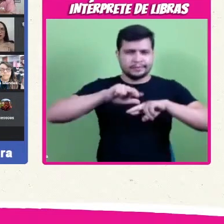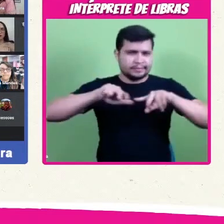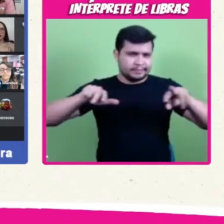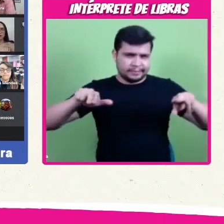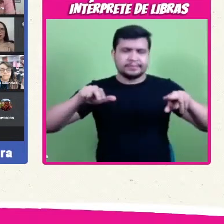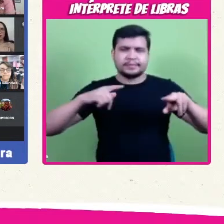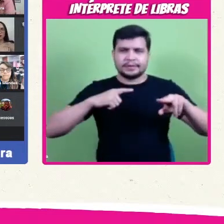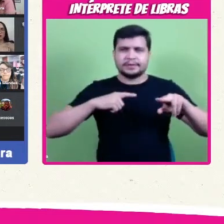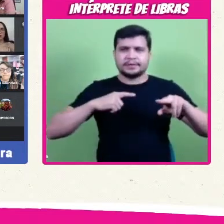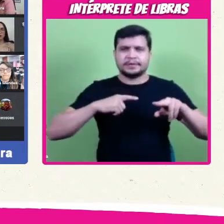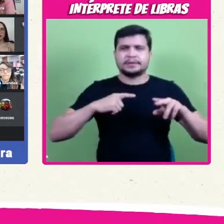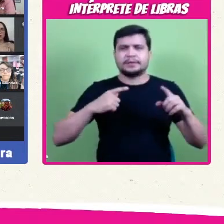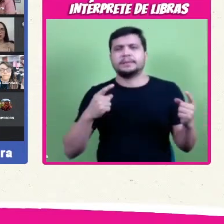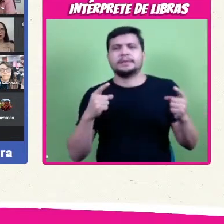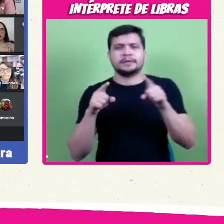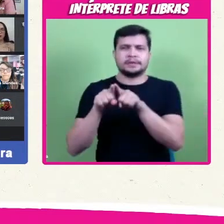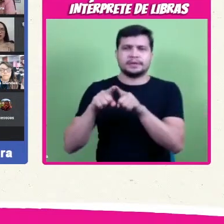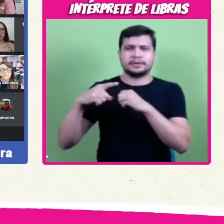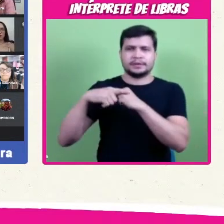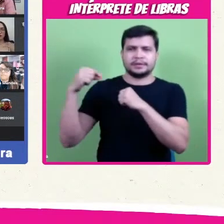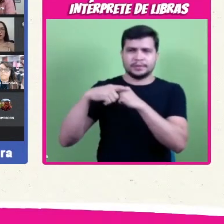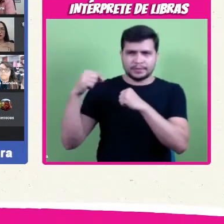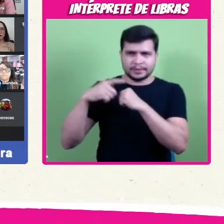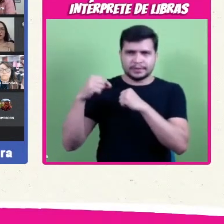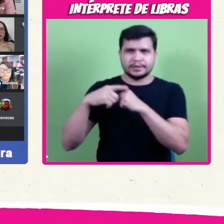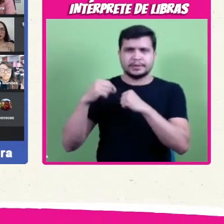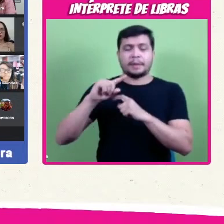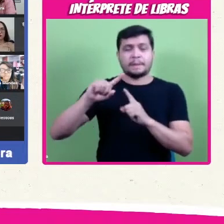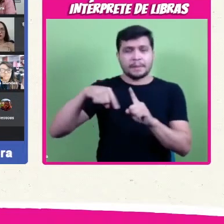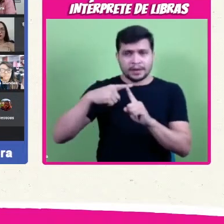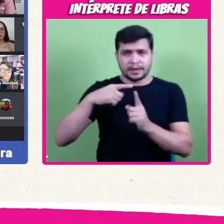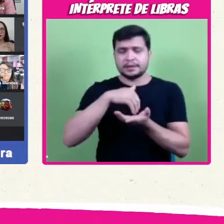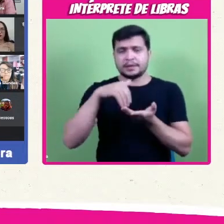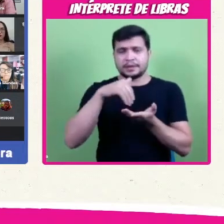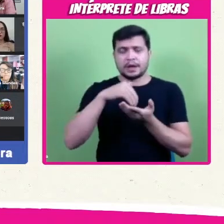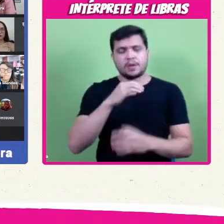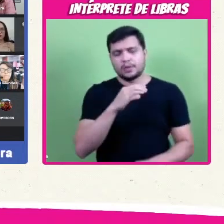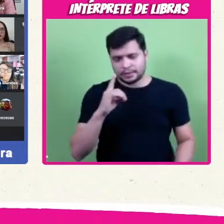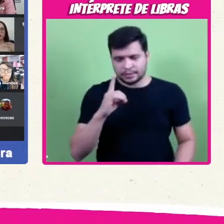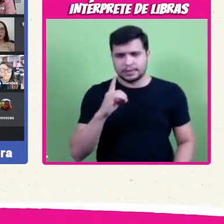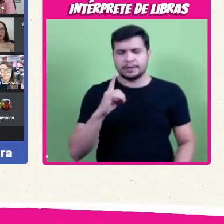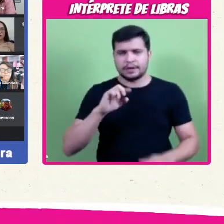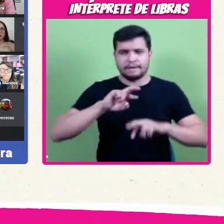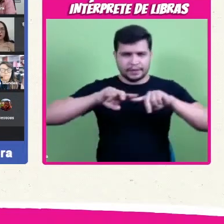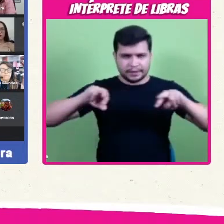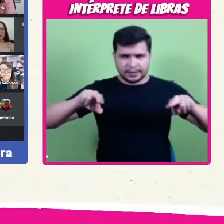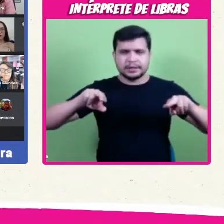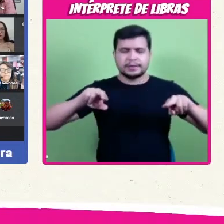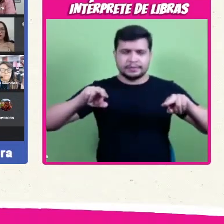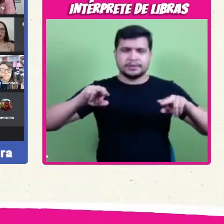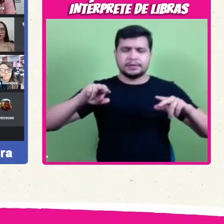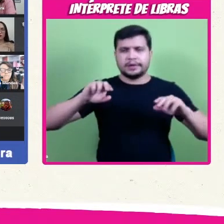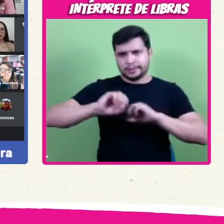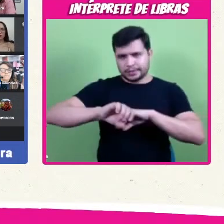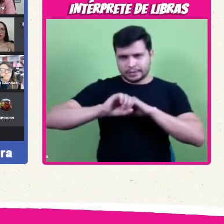da Coordenadoria da Diversidade e da Inclusão Educacional, da Coordenadoria da Formação